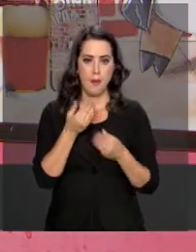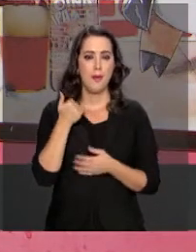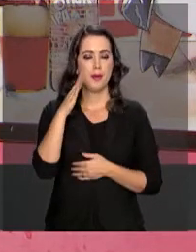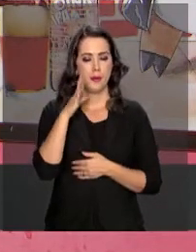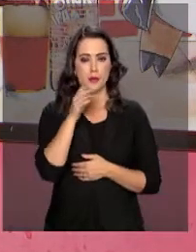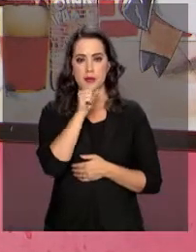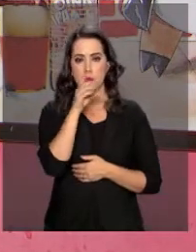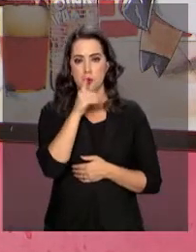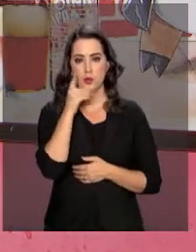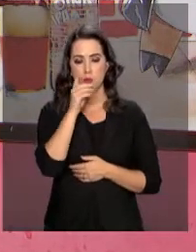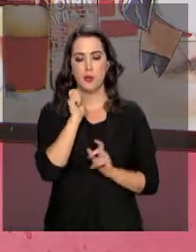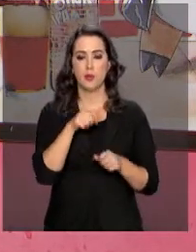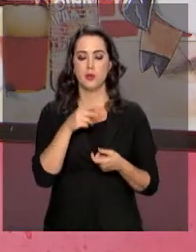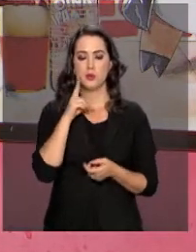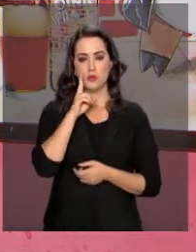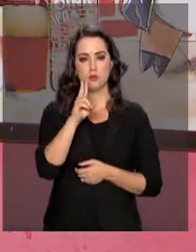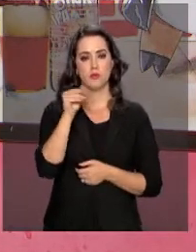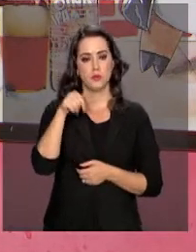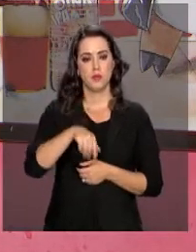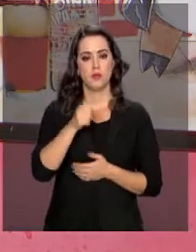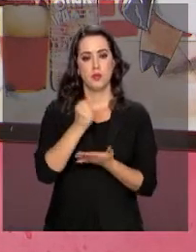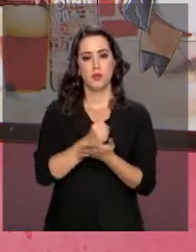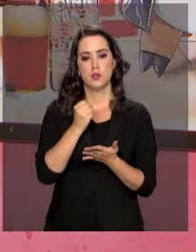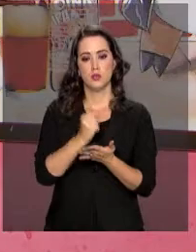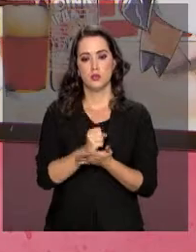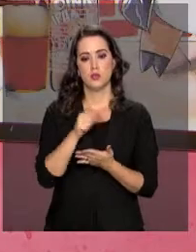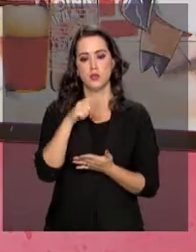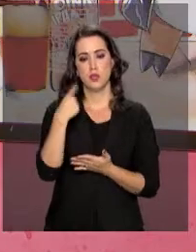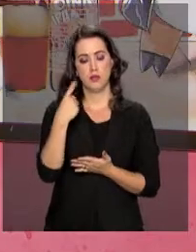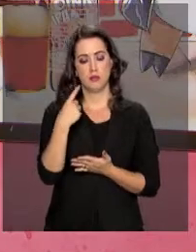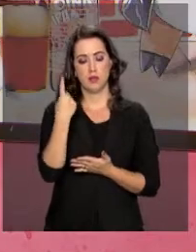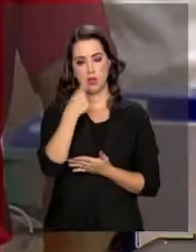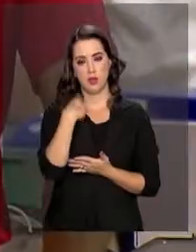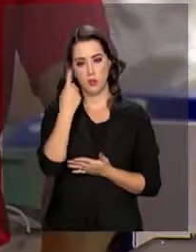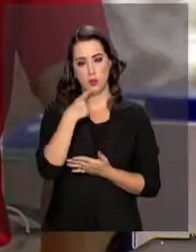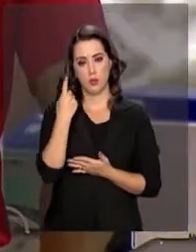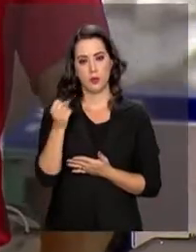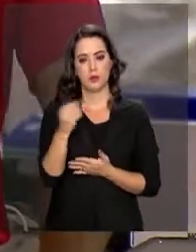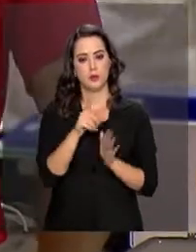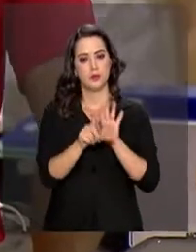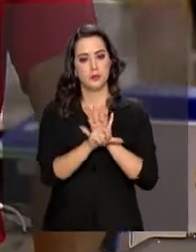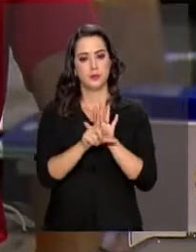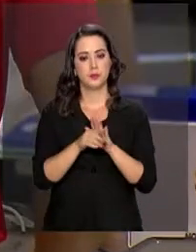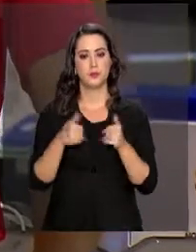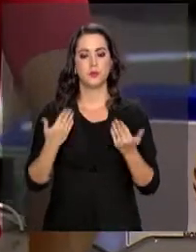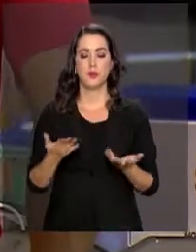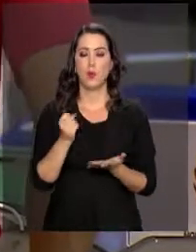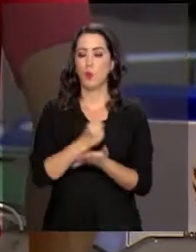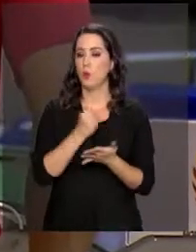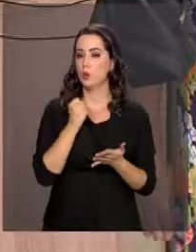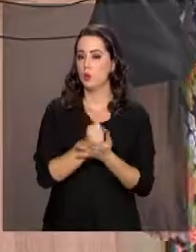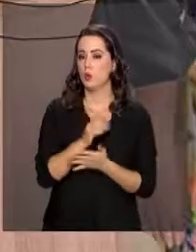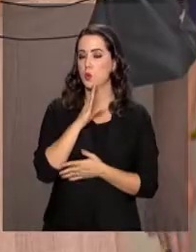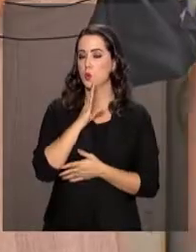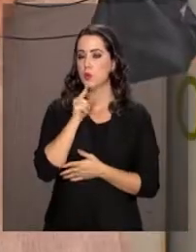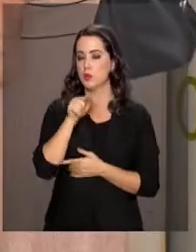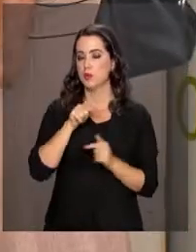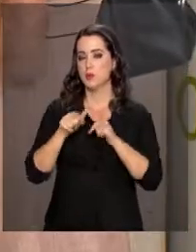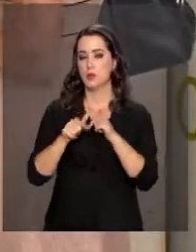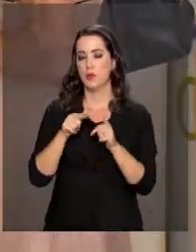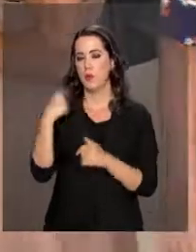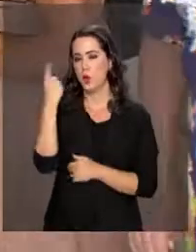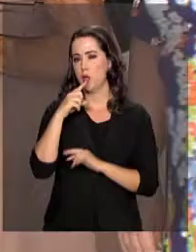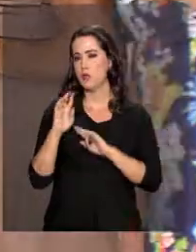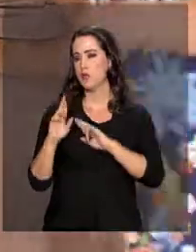vantagem eu poder contratar nisso nessa modalidade nova da lei trabalhista nessa modalidade de contrato conhecido como trabalho